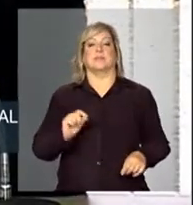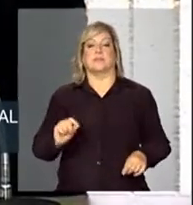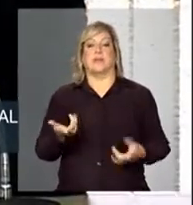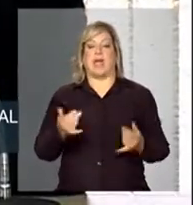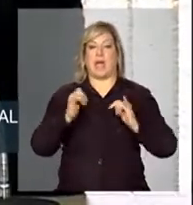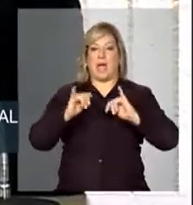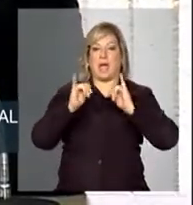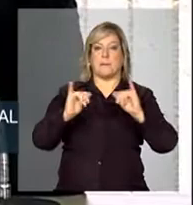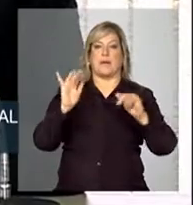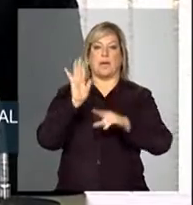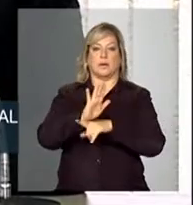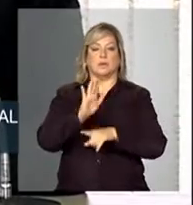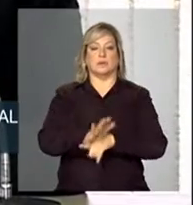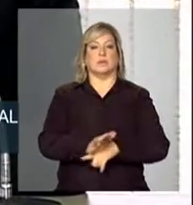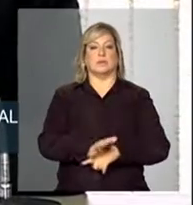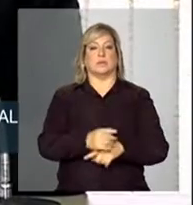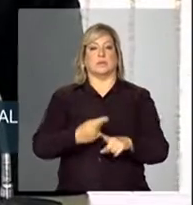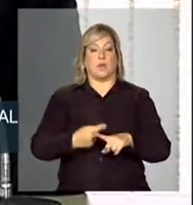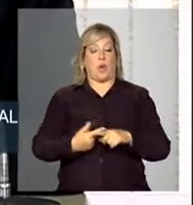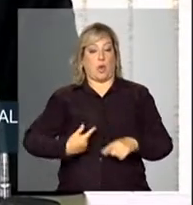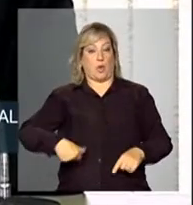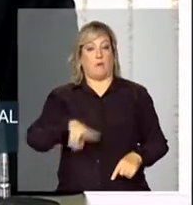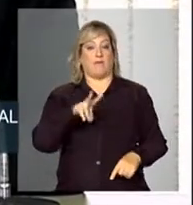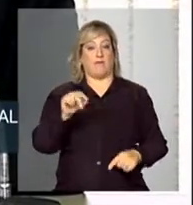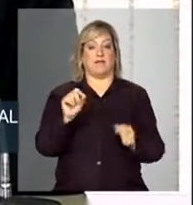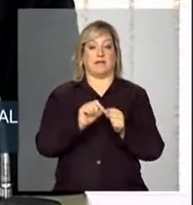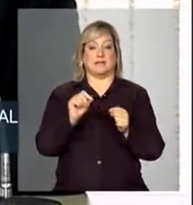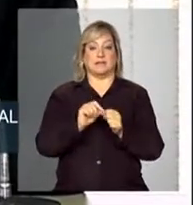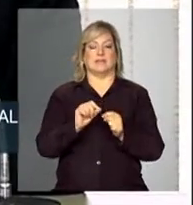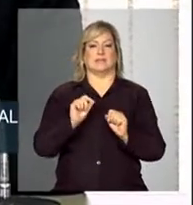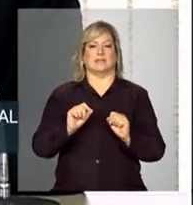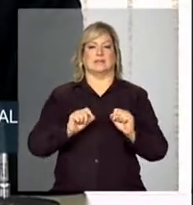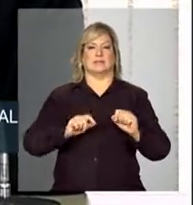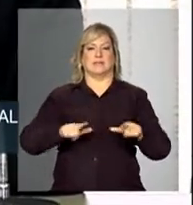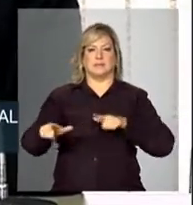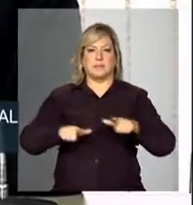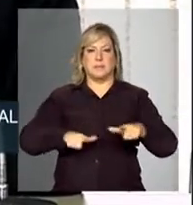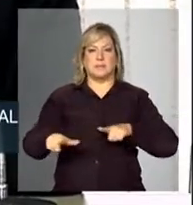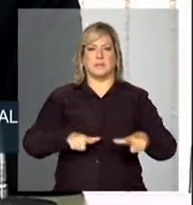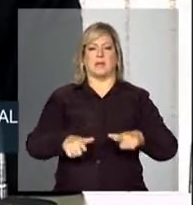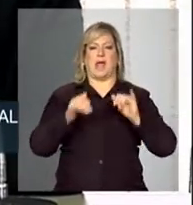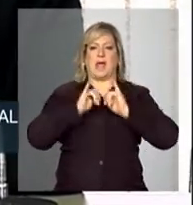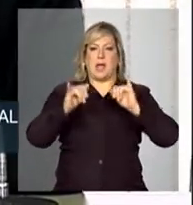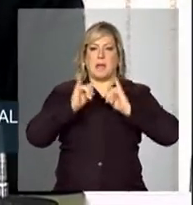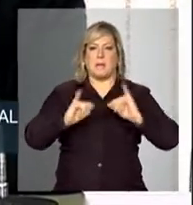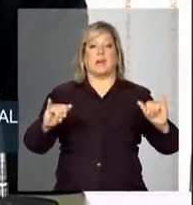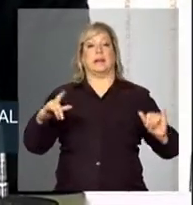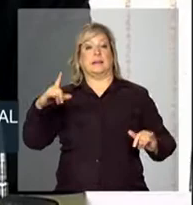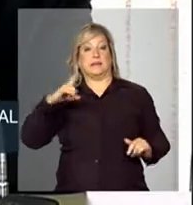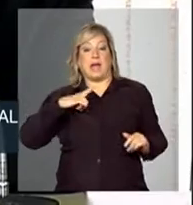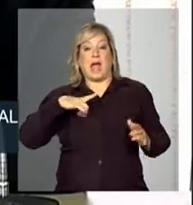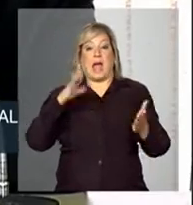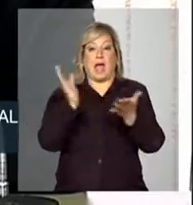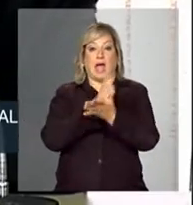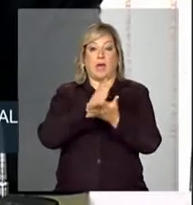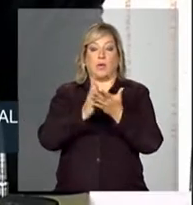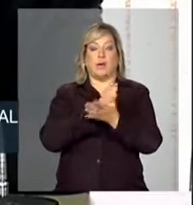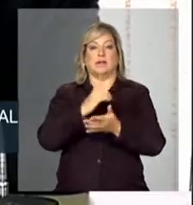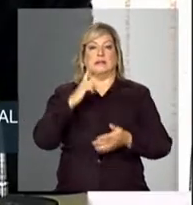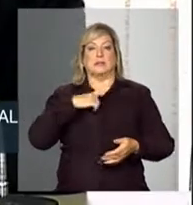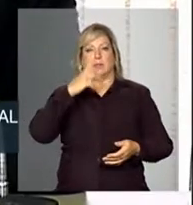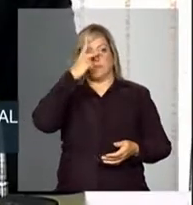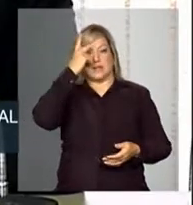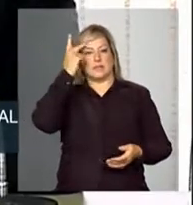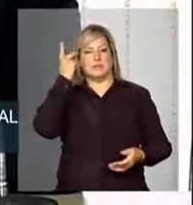promoção de campanhas nós estaremos aderindo a campanha a campanha inclusive que são pensadas por